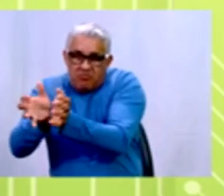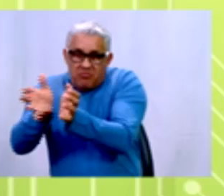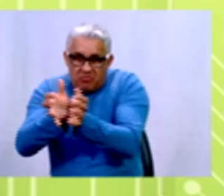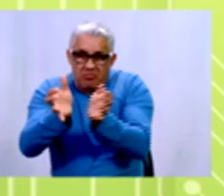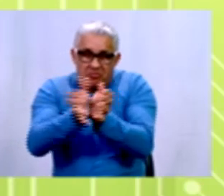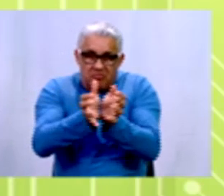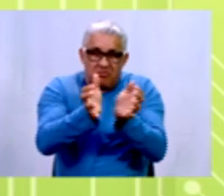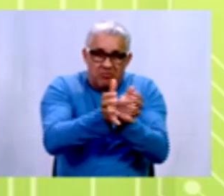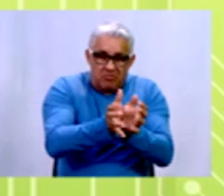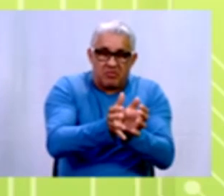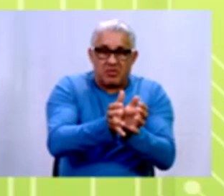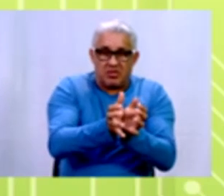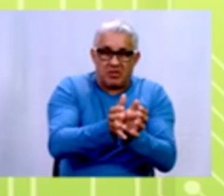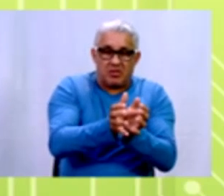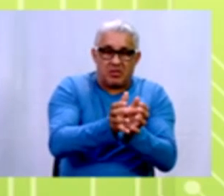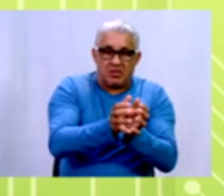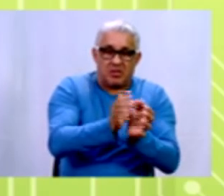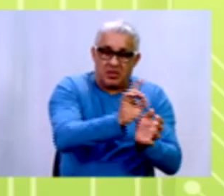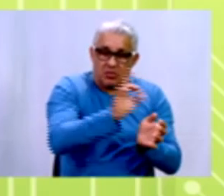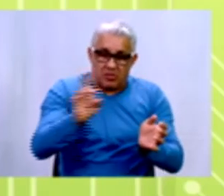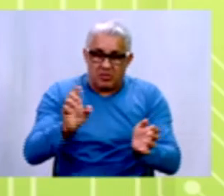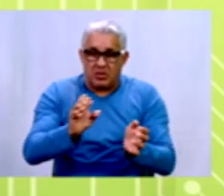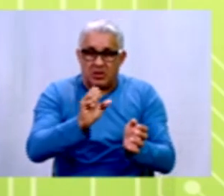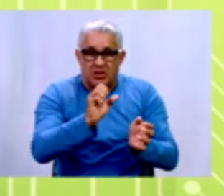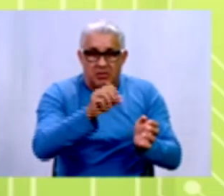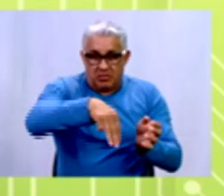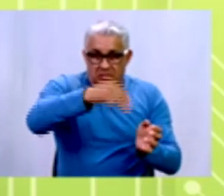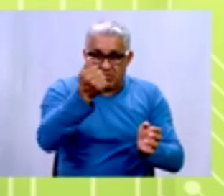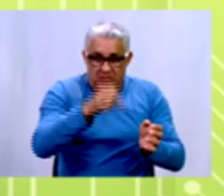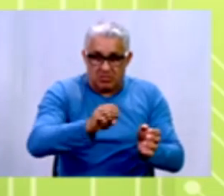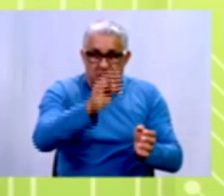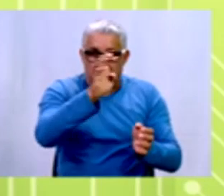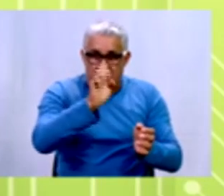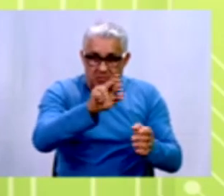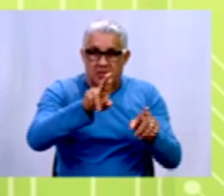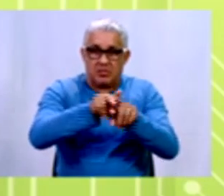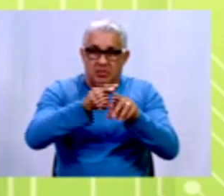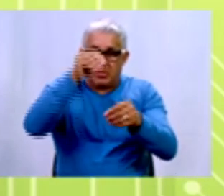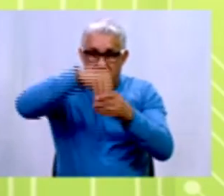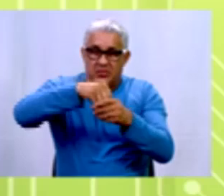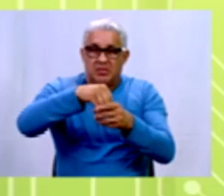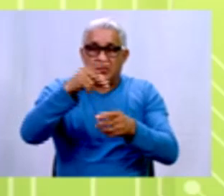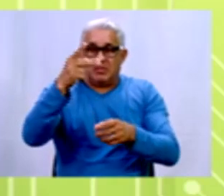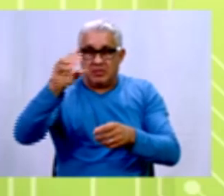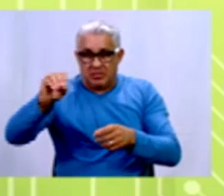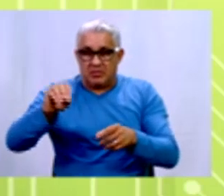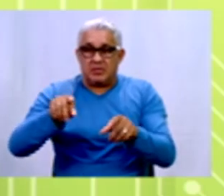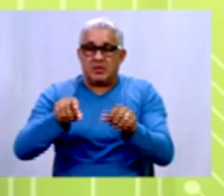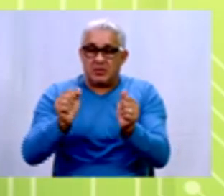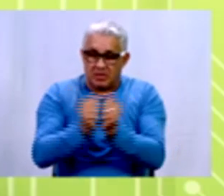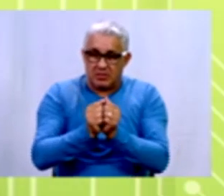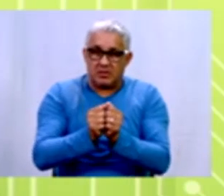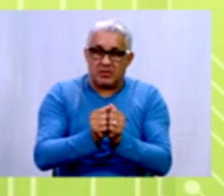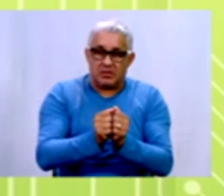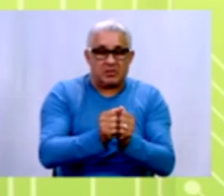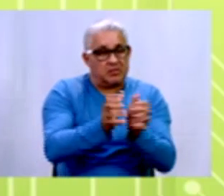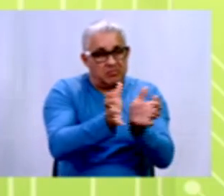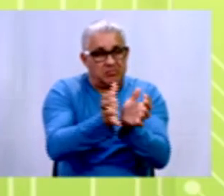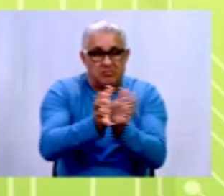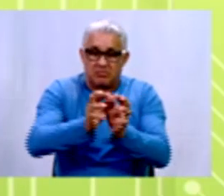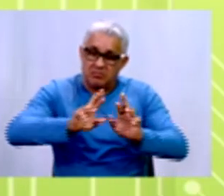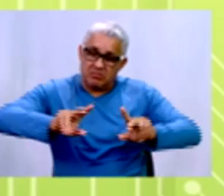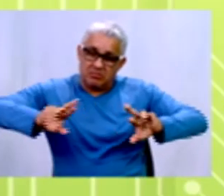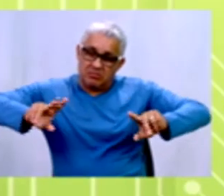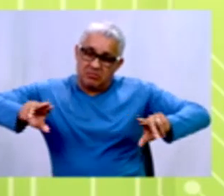seja, todo time com seu Scrum Master, todo time com seu PO, né? E aí, vários times